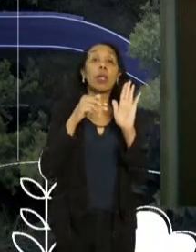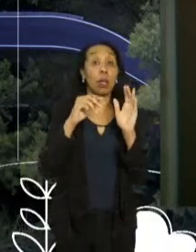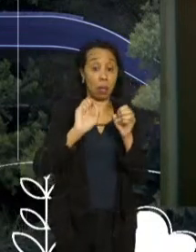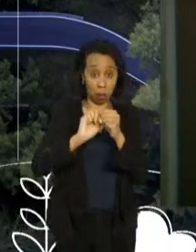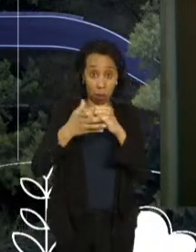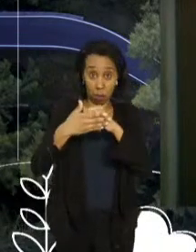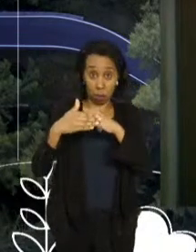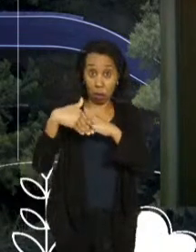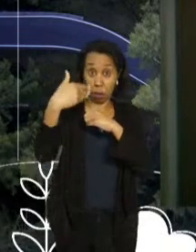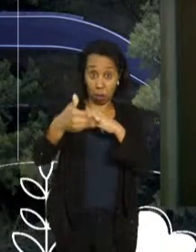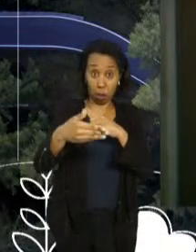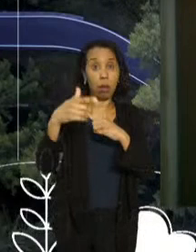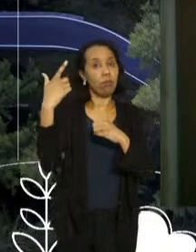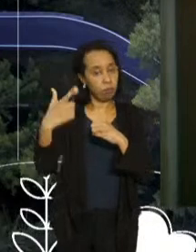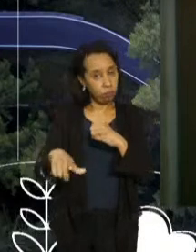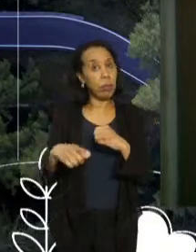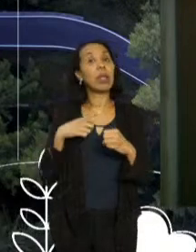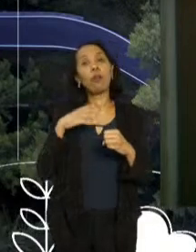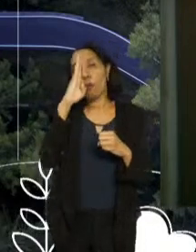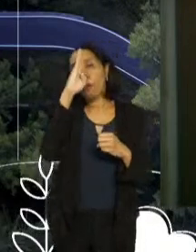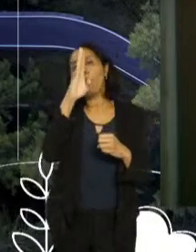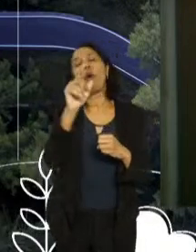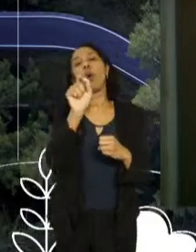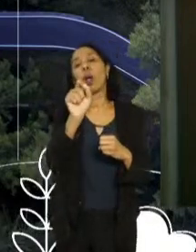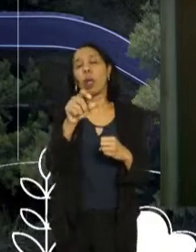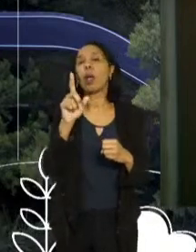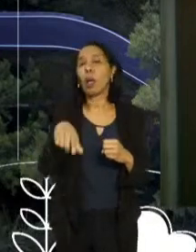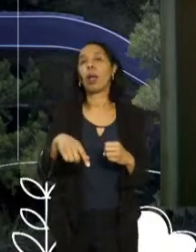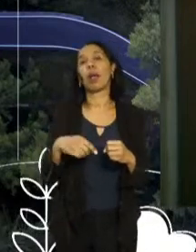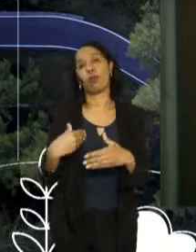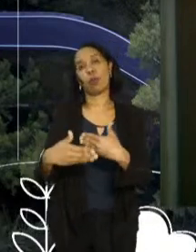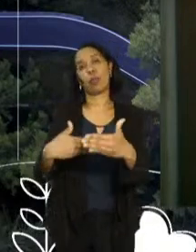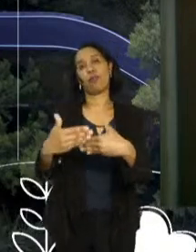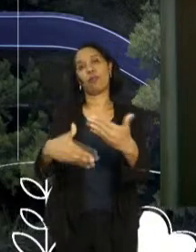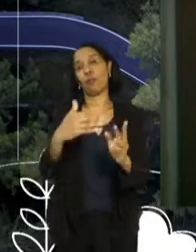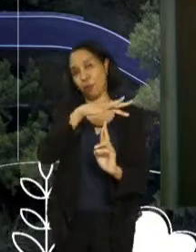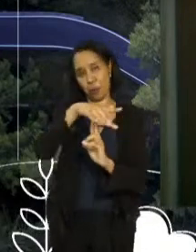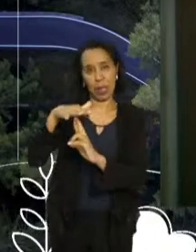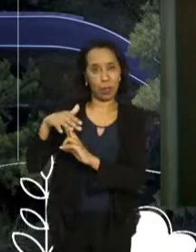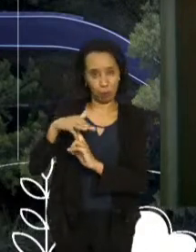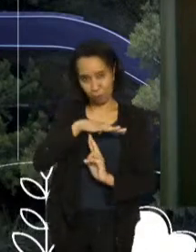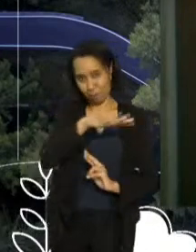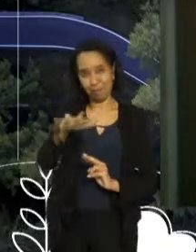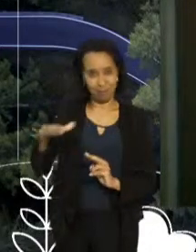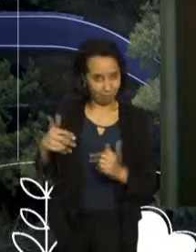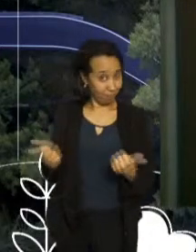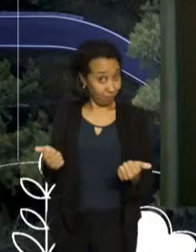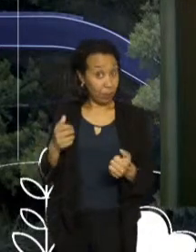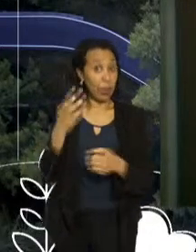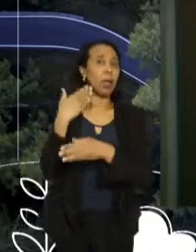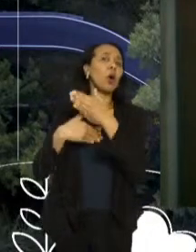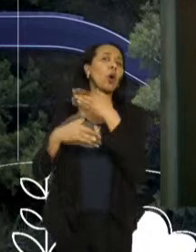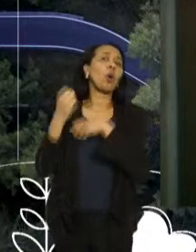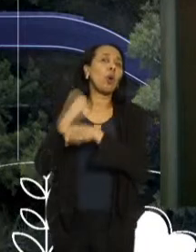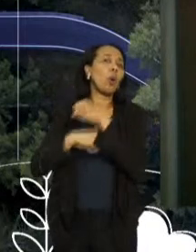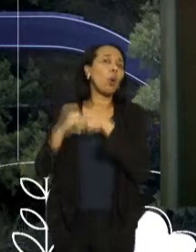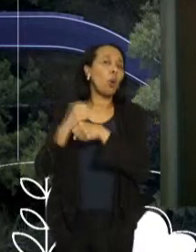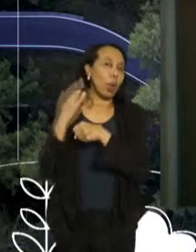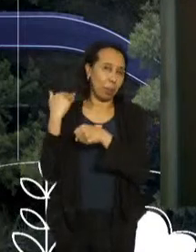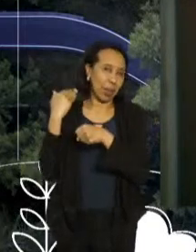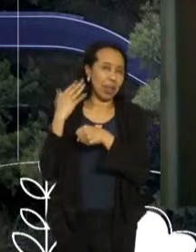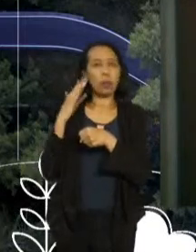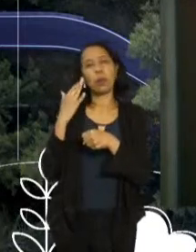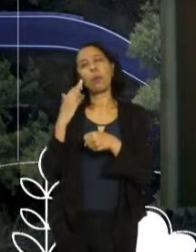pós-pandemia, e um dos focos principais é exatamente o desenvolvimento sustentável. No ano passado, às vésperas da COP